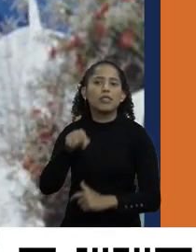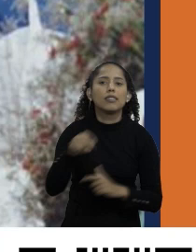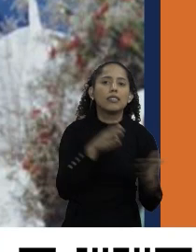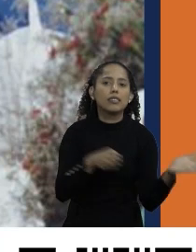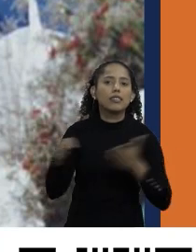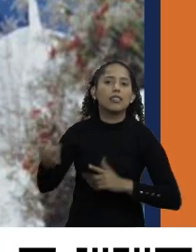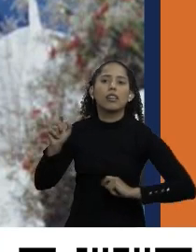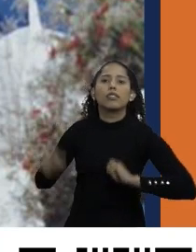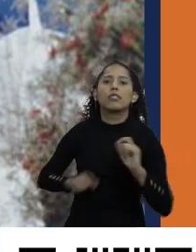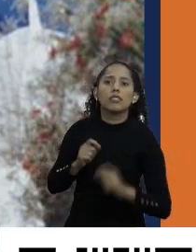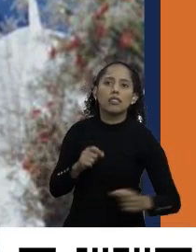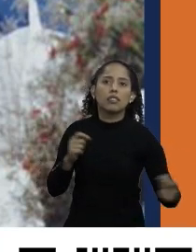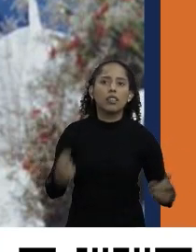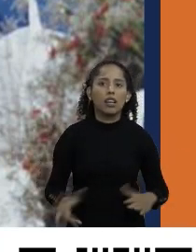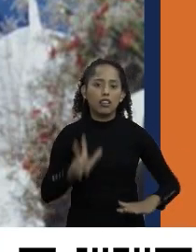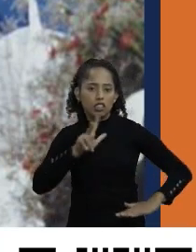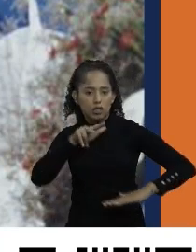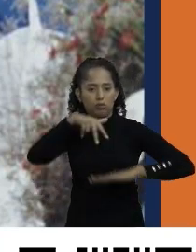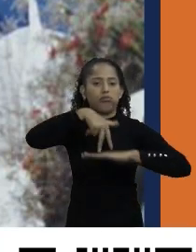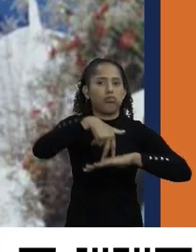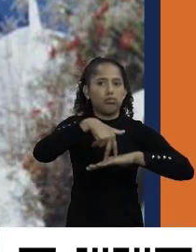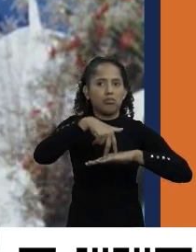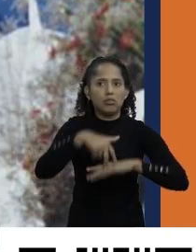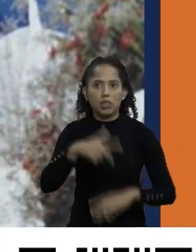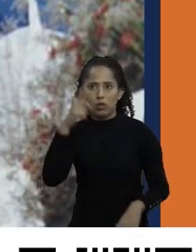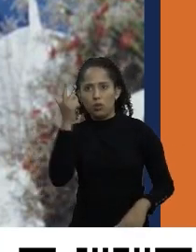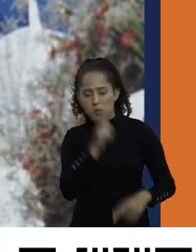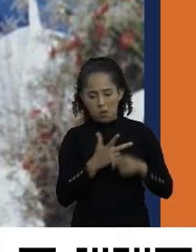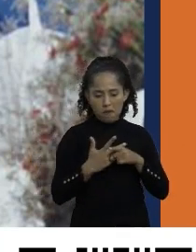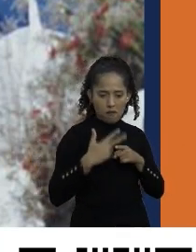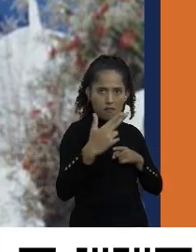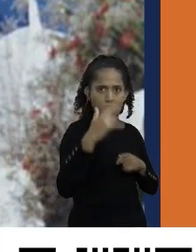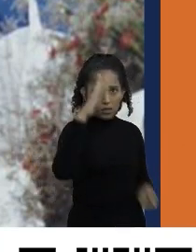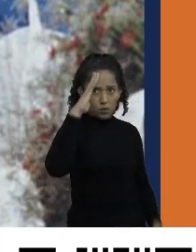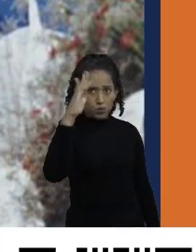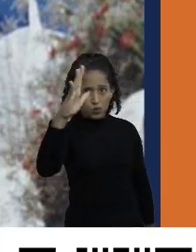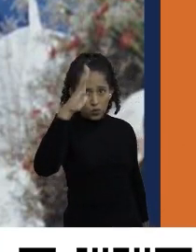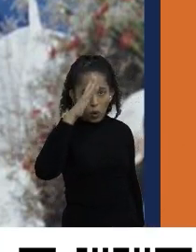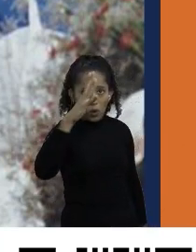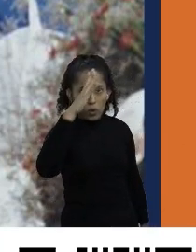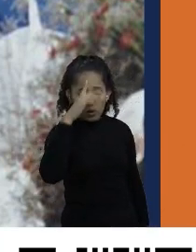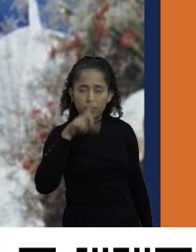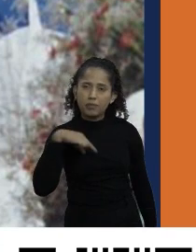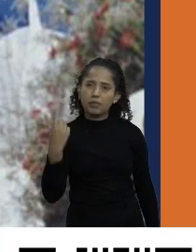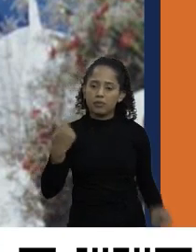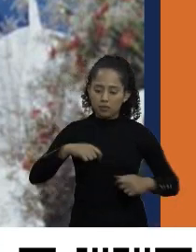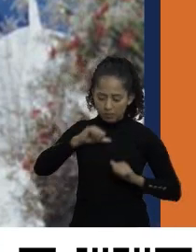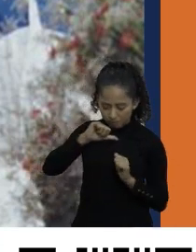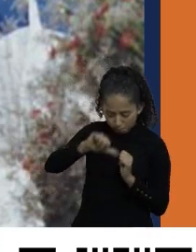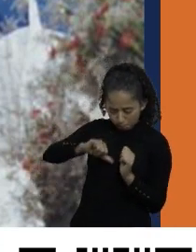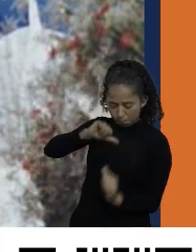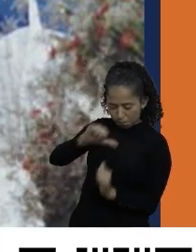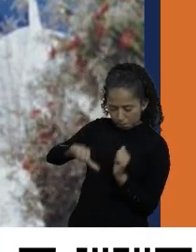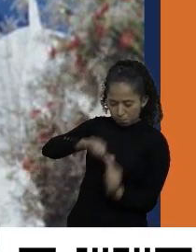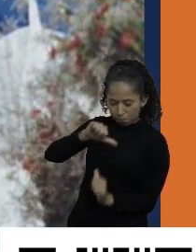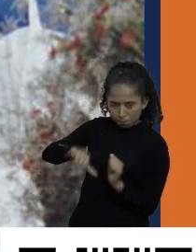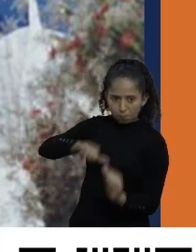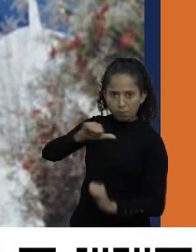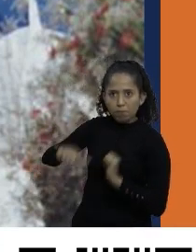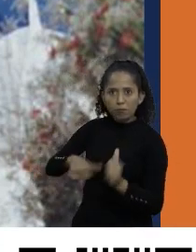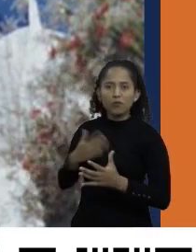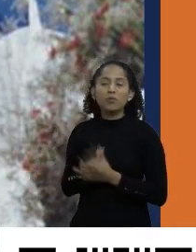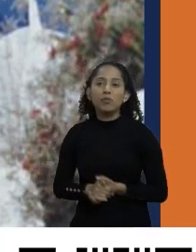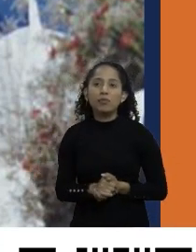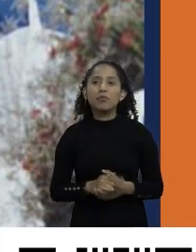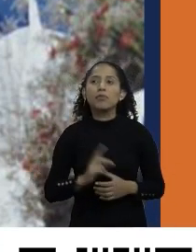processo é esse? Para a gente subir no pódio e para a gente alcançar os nossos sonhos, a gente tem que se reinventar, a gente tem que se transformar,